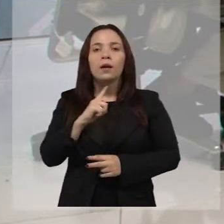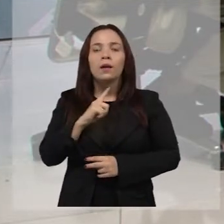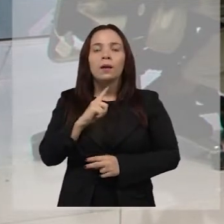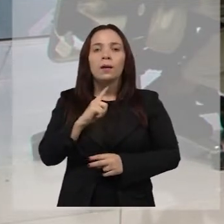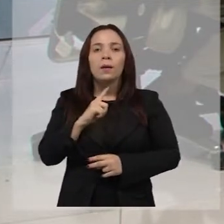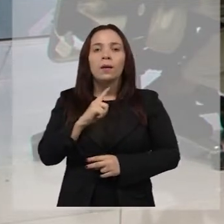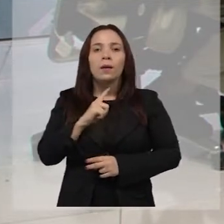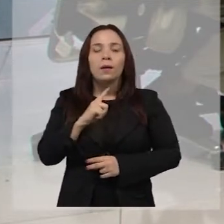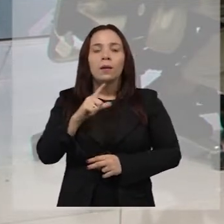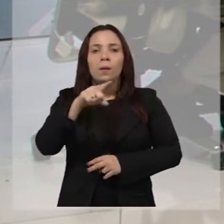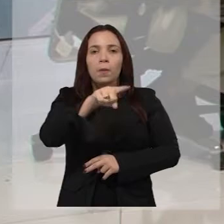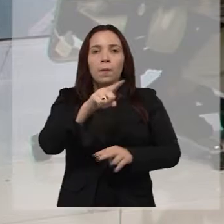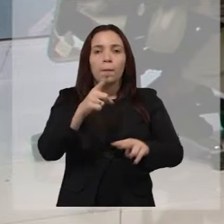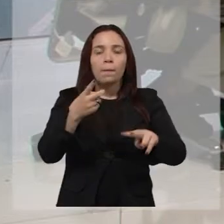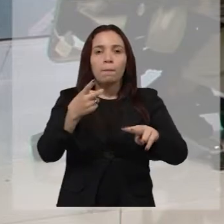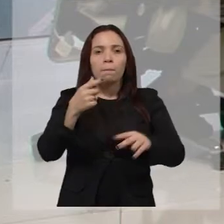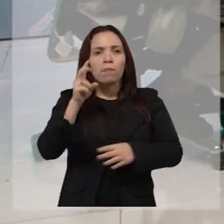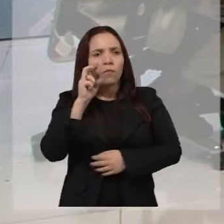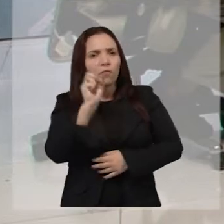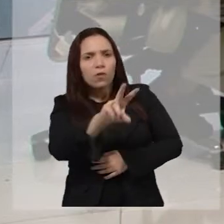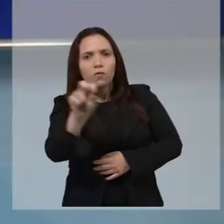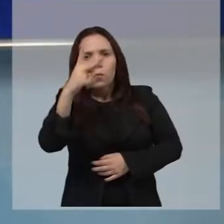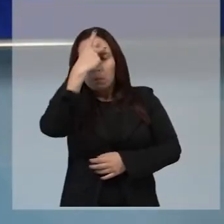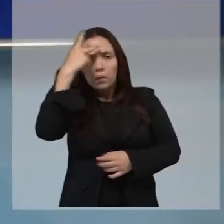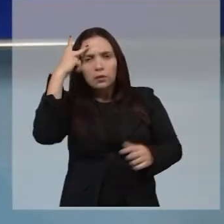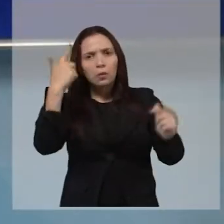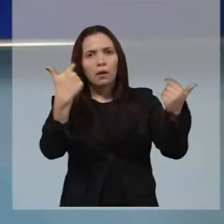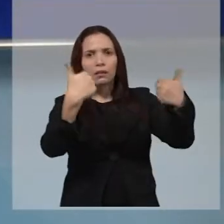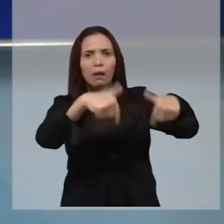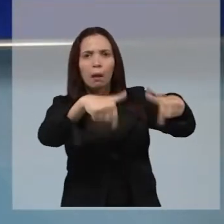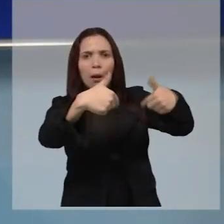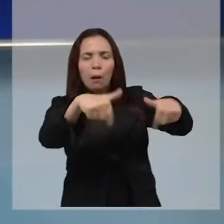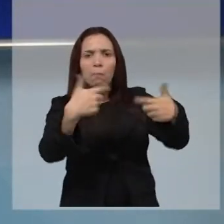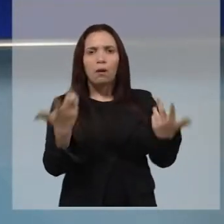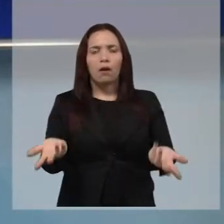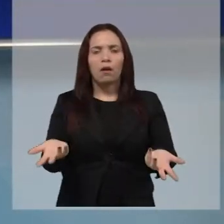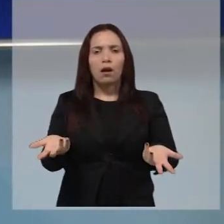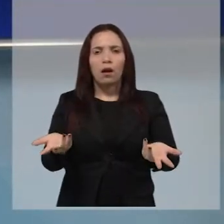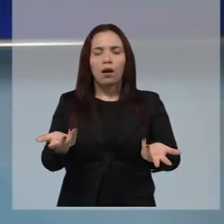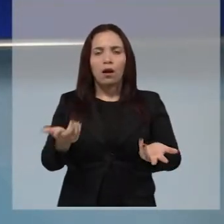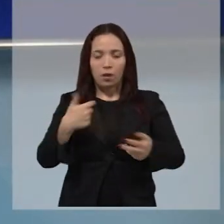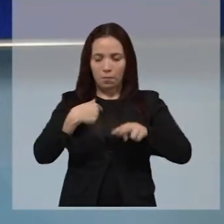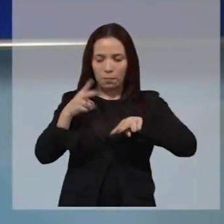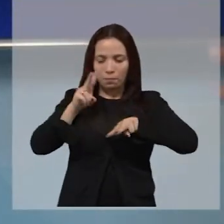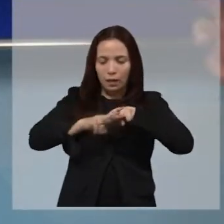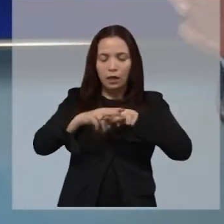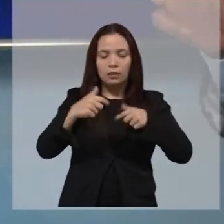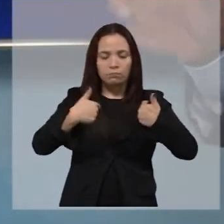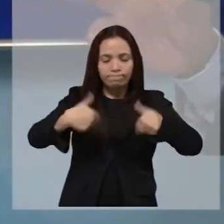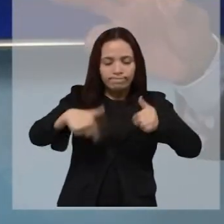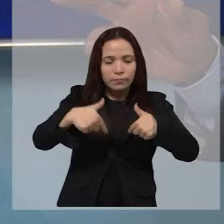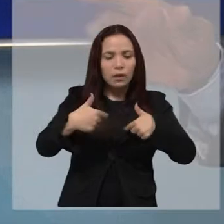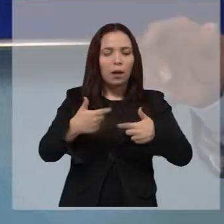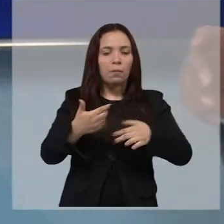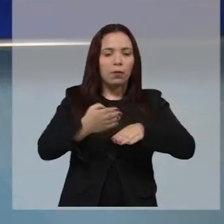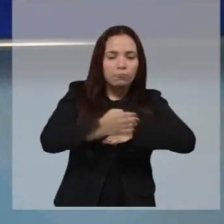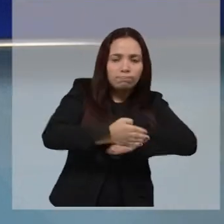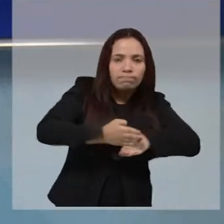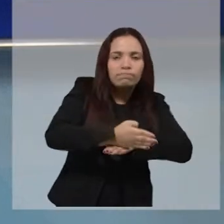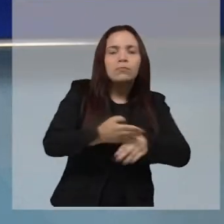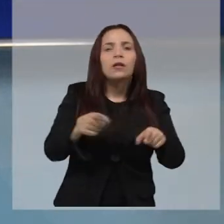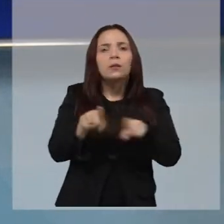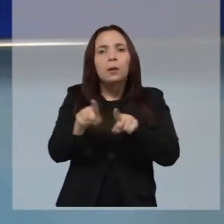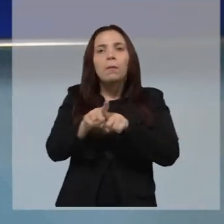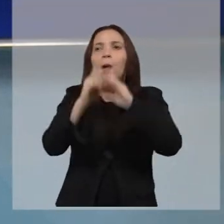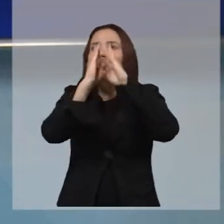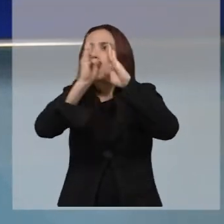presos ocupados, trabalhando, ou nos seus ofícios laborais, ou na biblioteca, uns